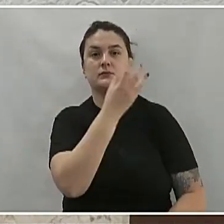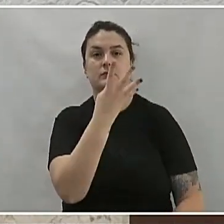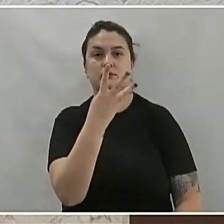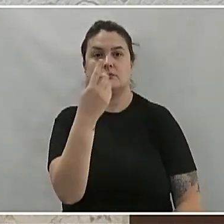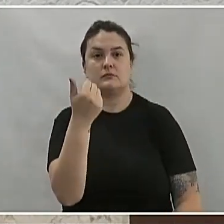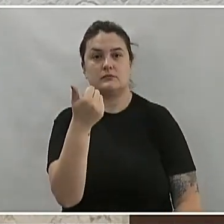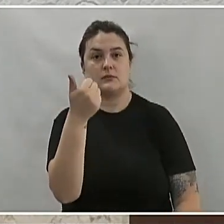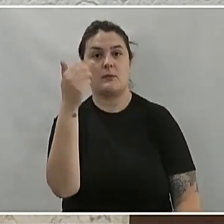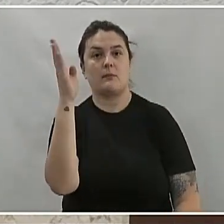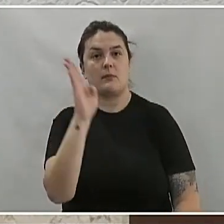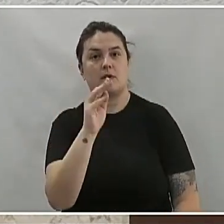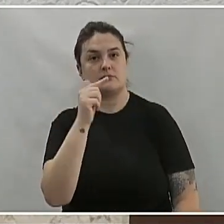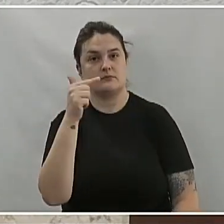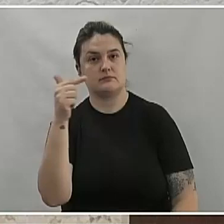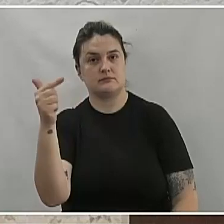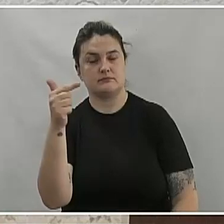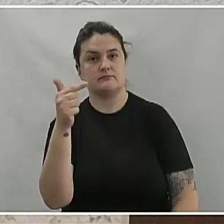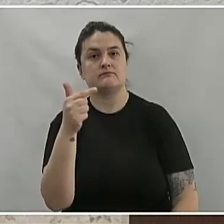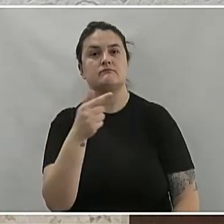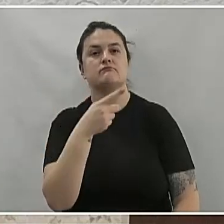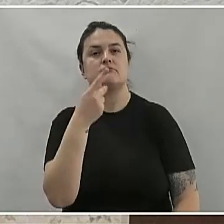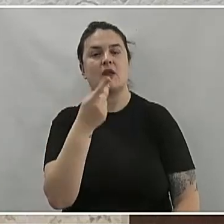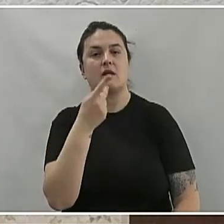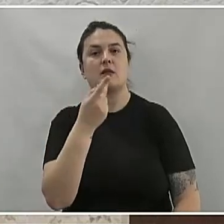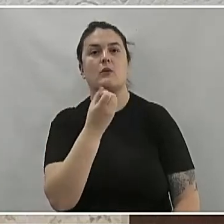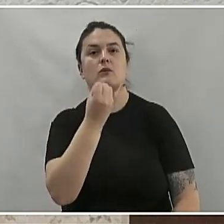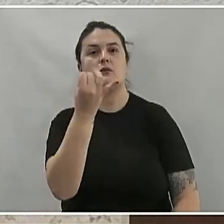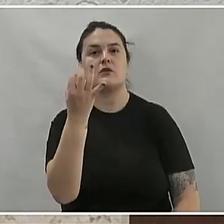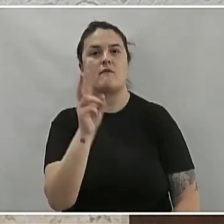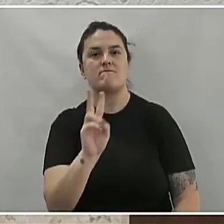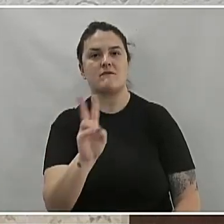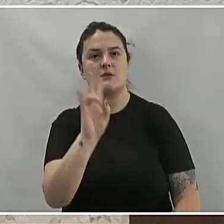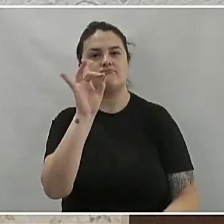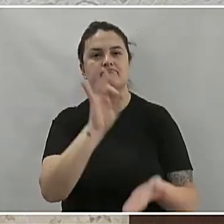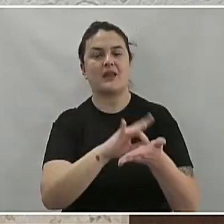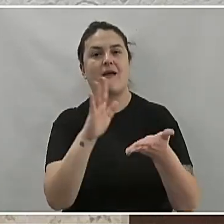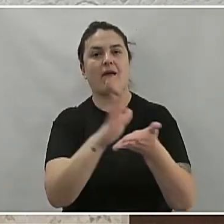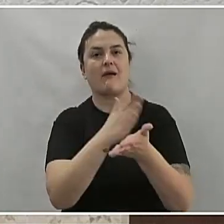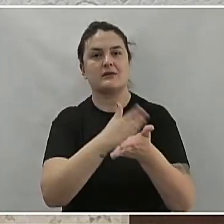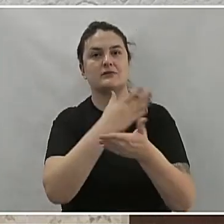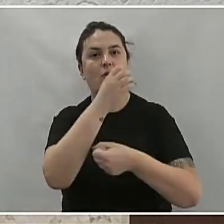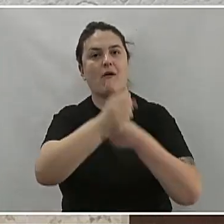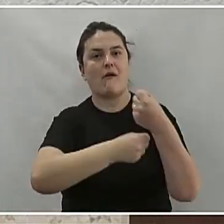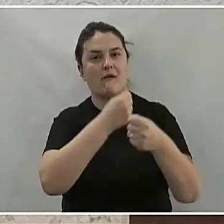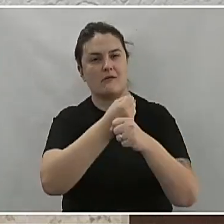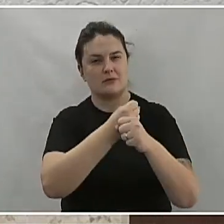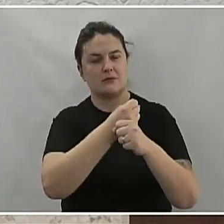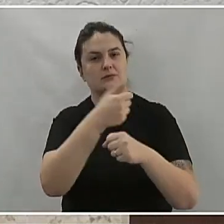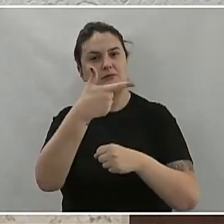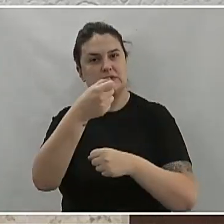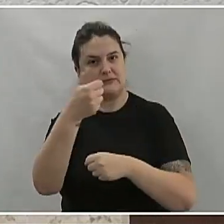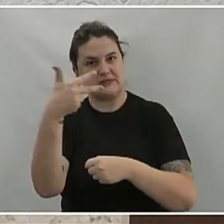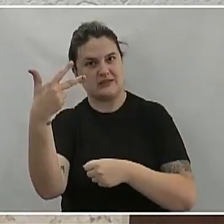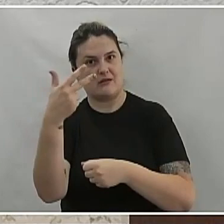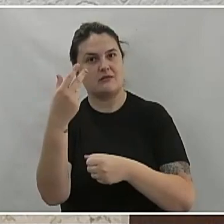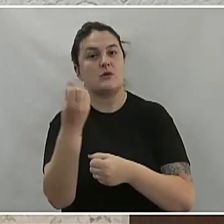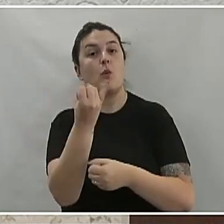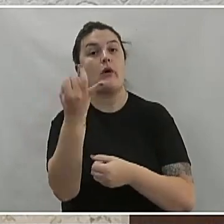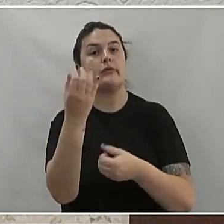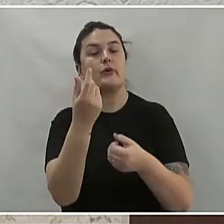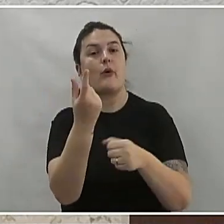41 de 2022, estima a receita e fixa a despesa para o exercício financeiro de 2023